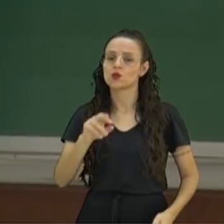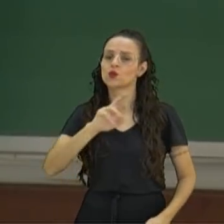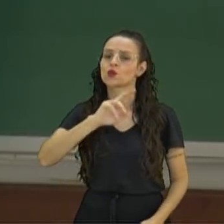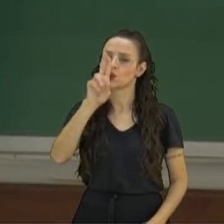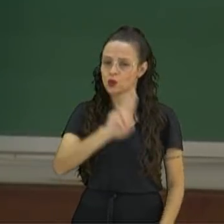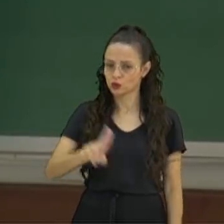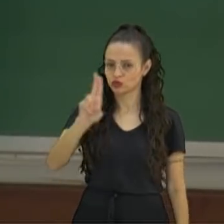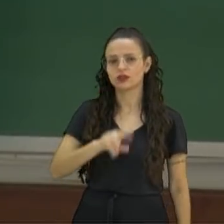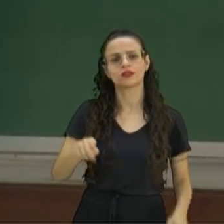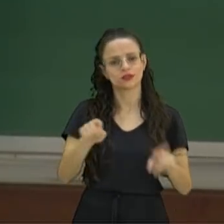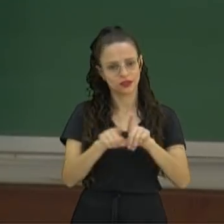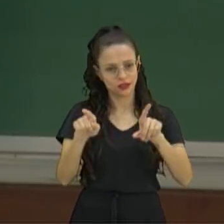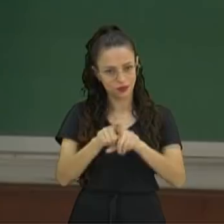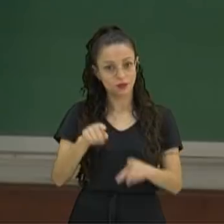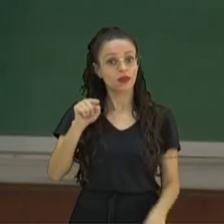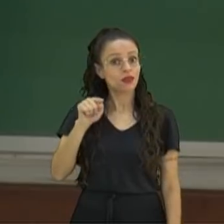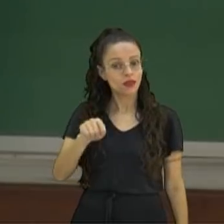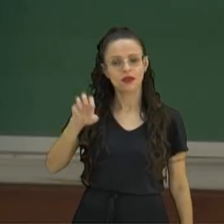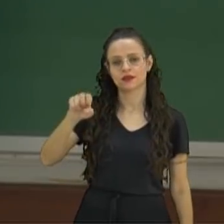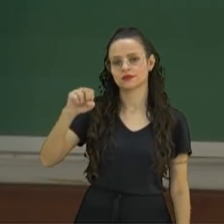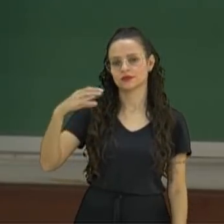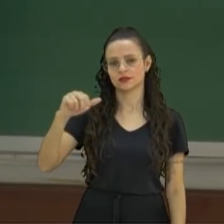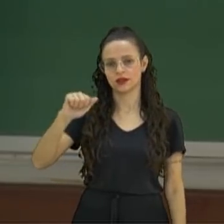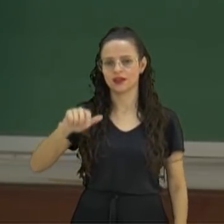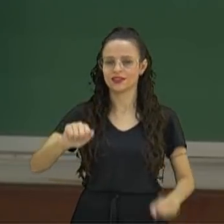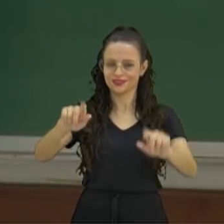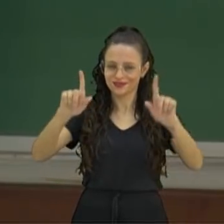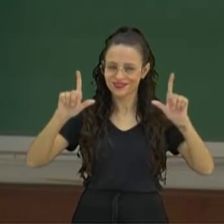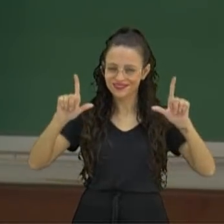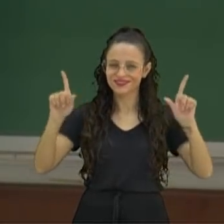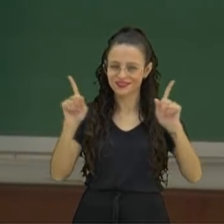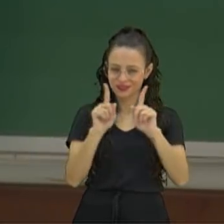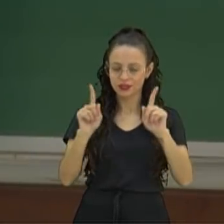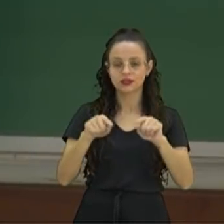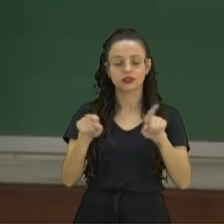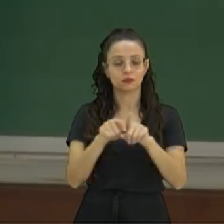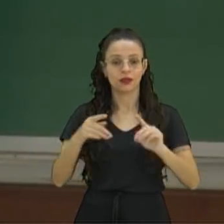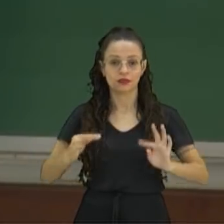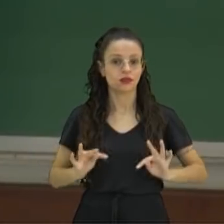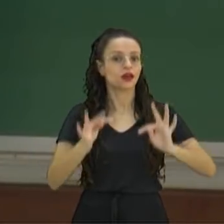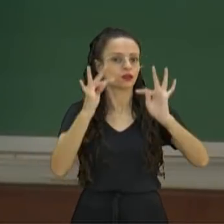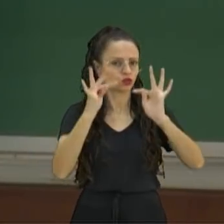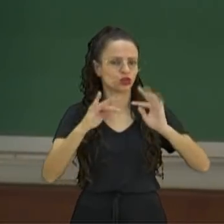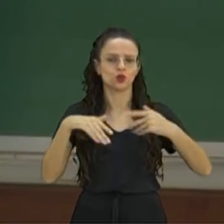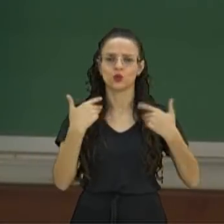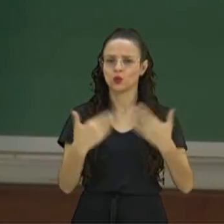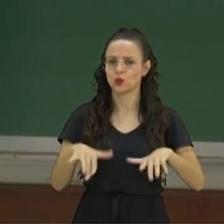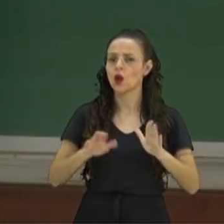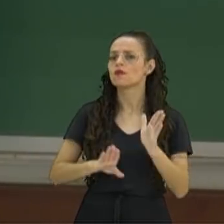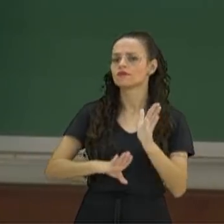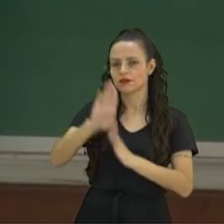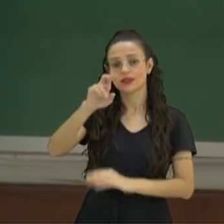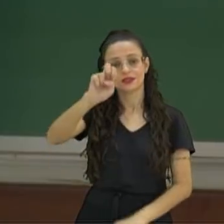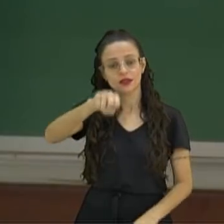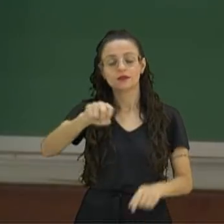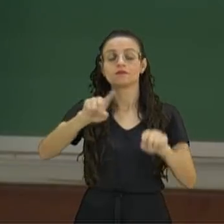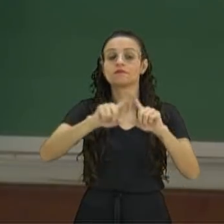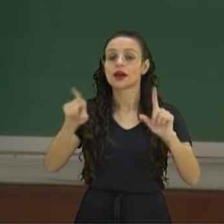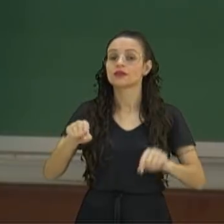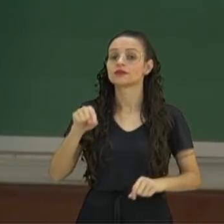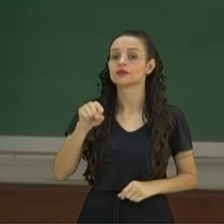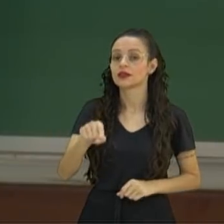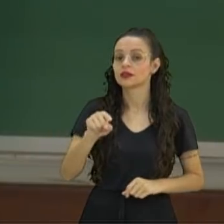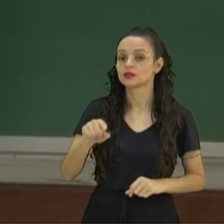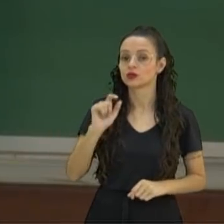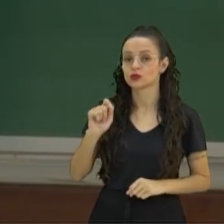coisas, a ideia da escala que a gente trabalhou, né? As tecnologias são avançadas, enfim, mas isso